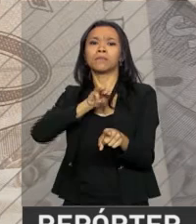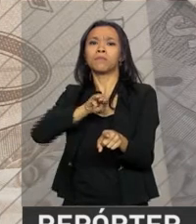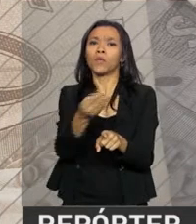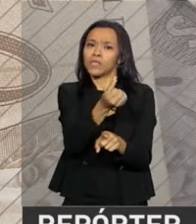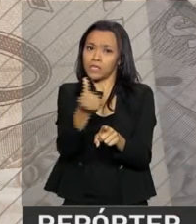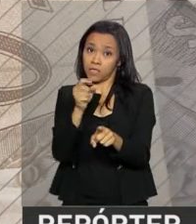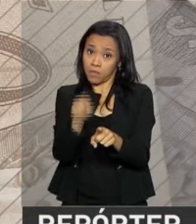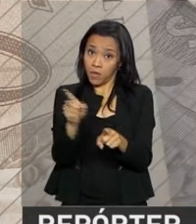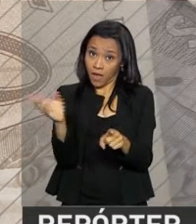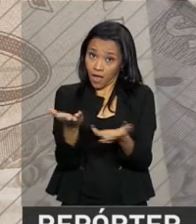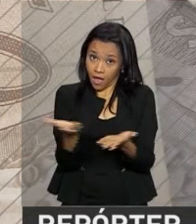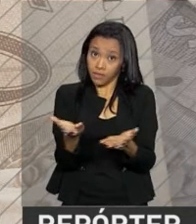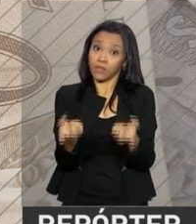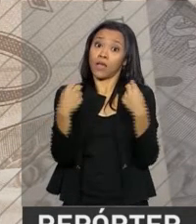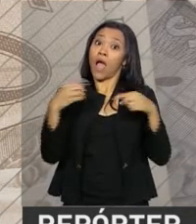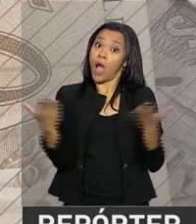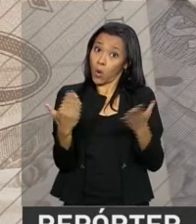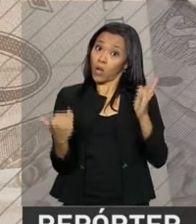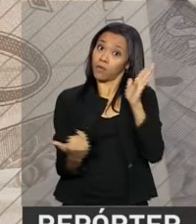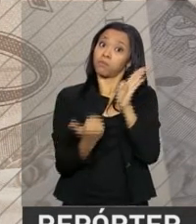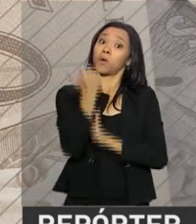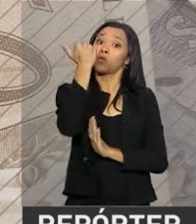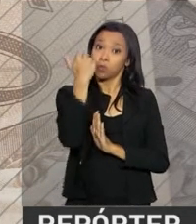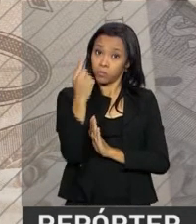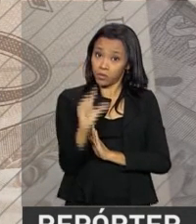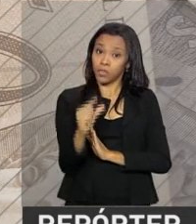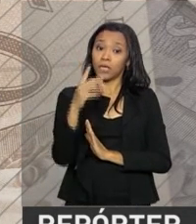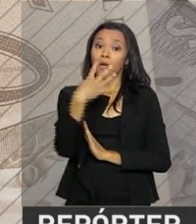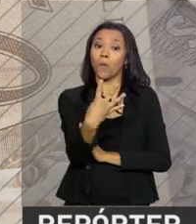R$ 3.600.000. Agora, o faturamento pode ser de até